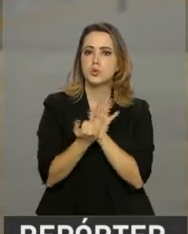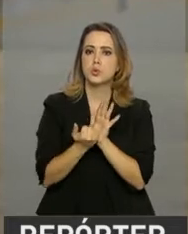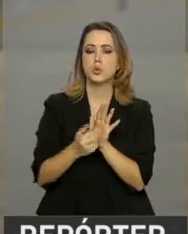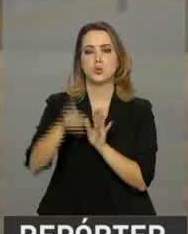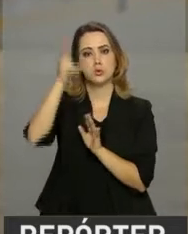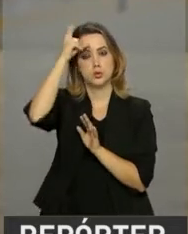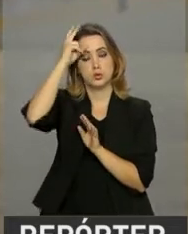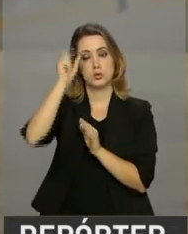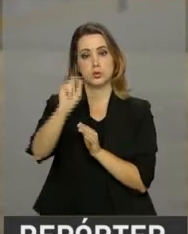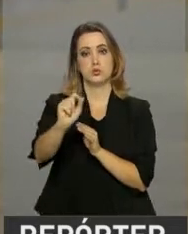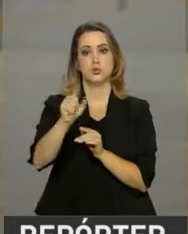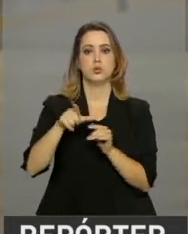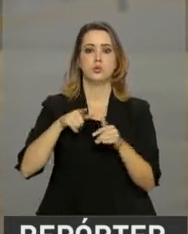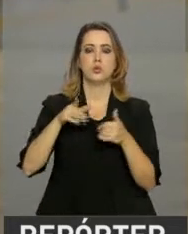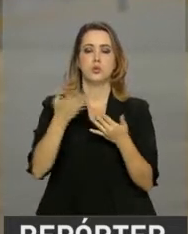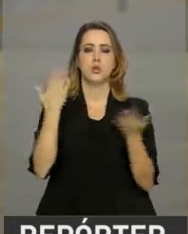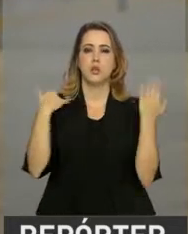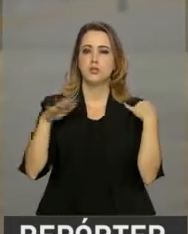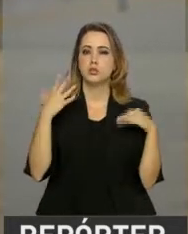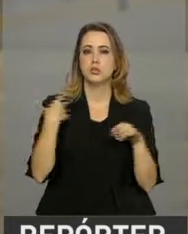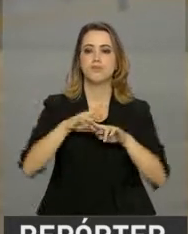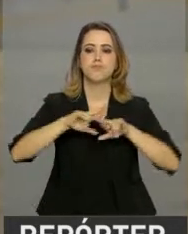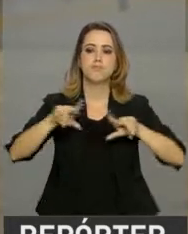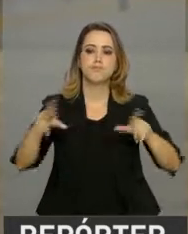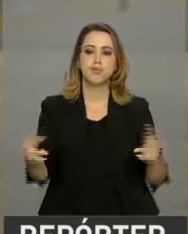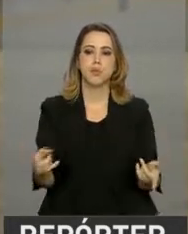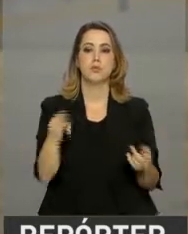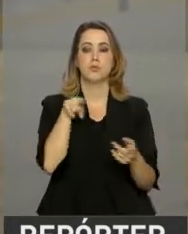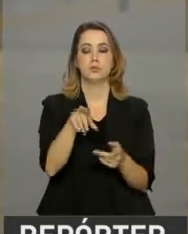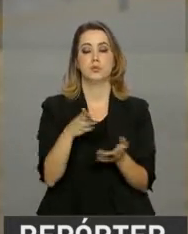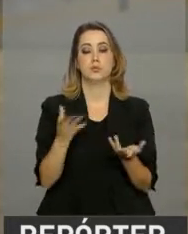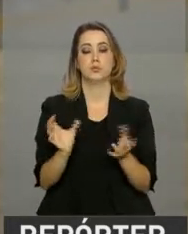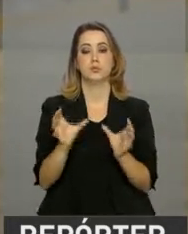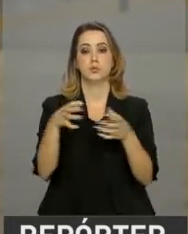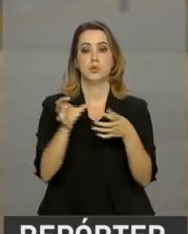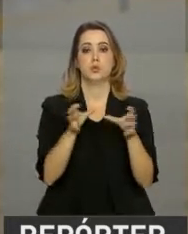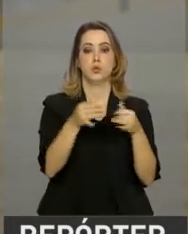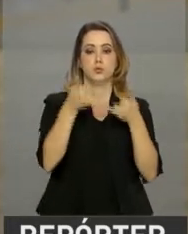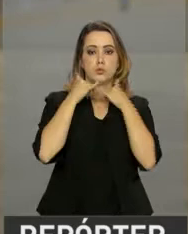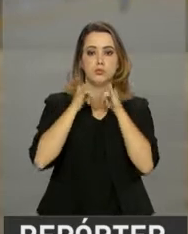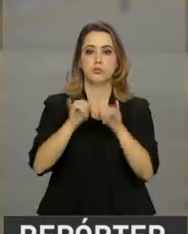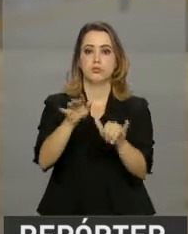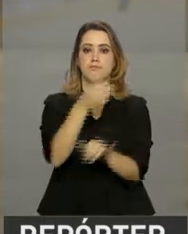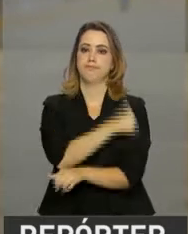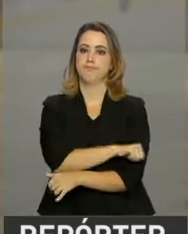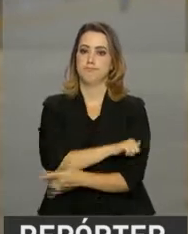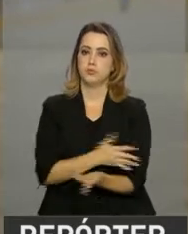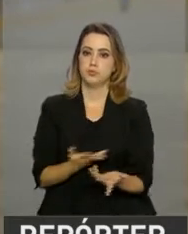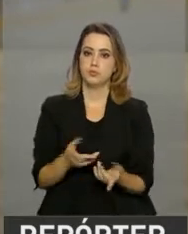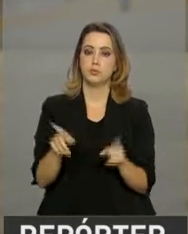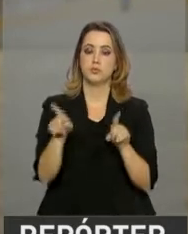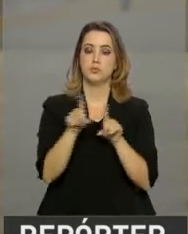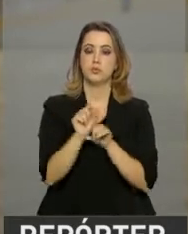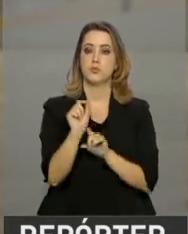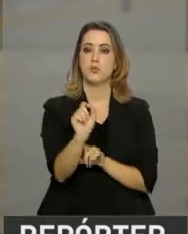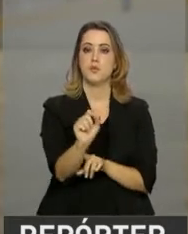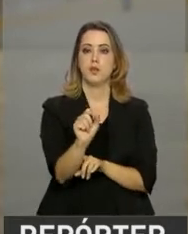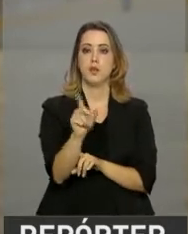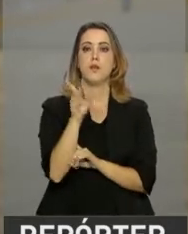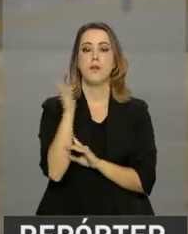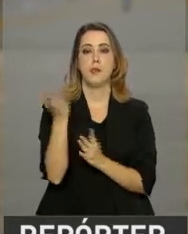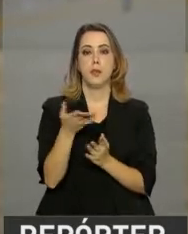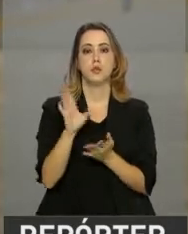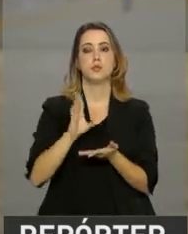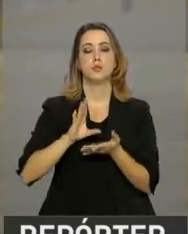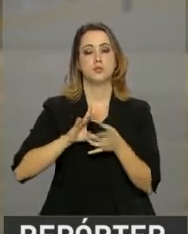atendidas pela light a empresa presta serviço de distribuição de energia elétrica no estado do rio de janeiro ea